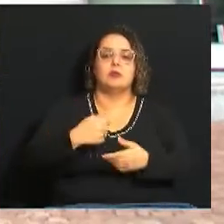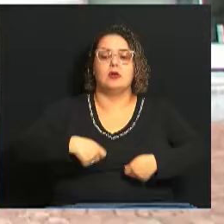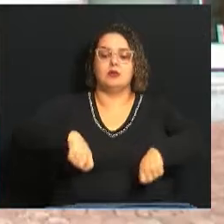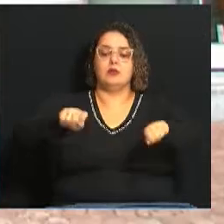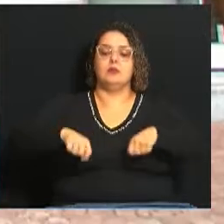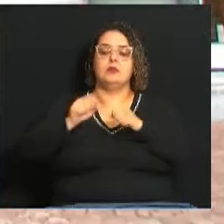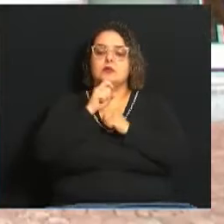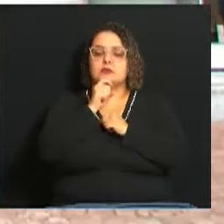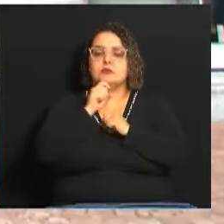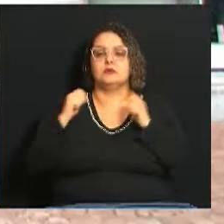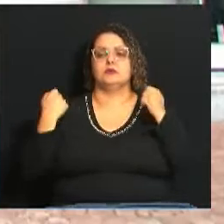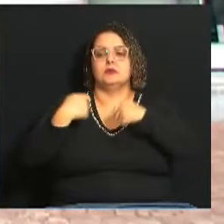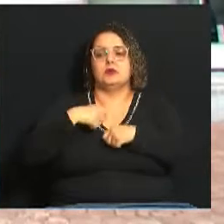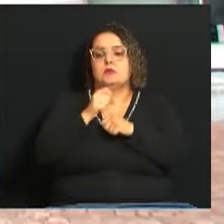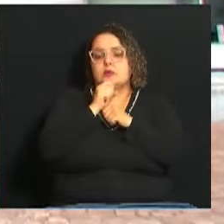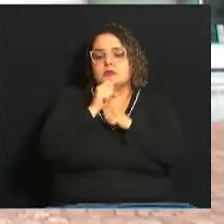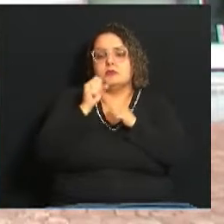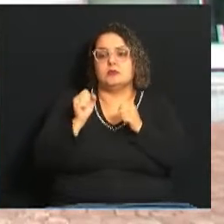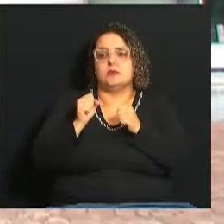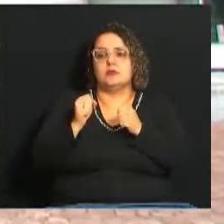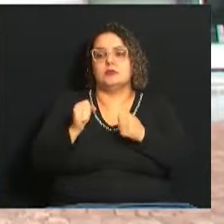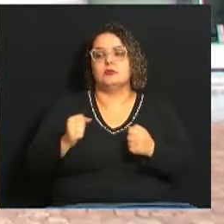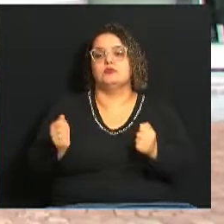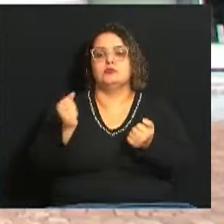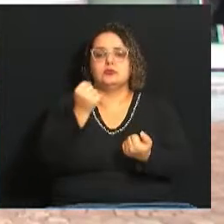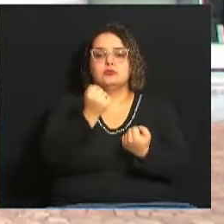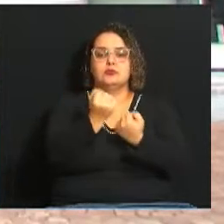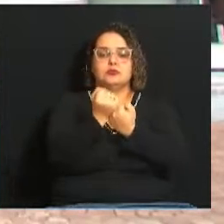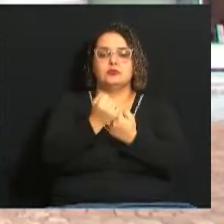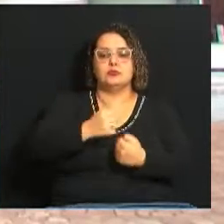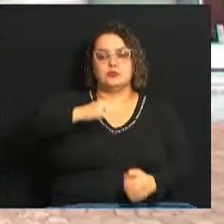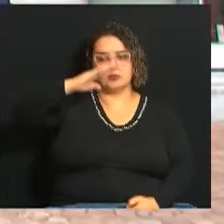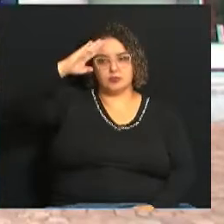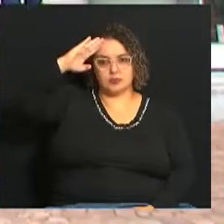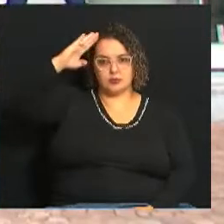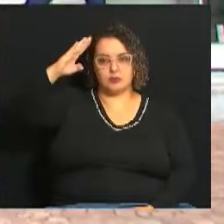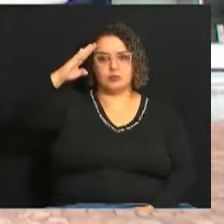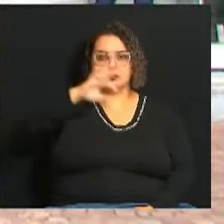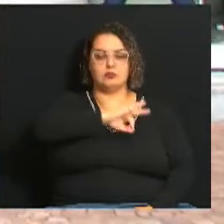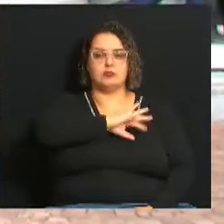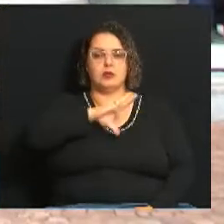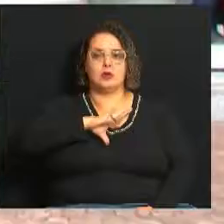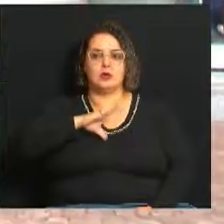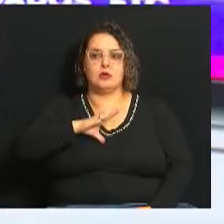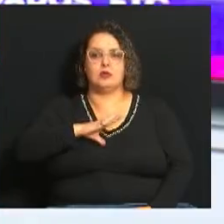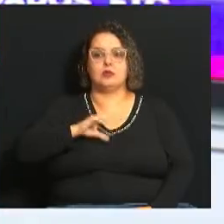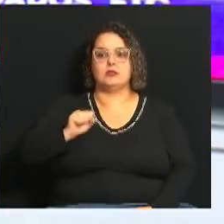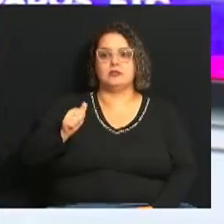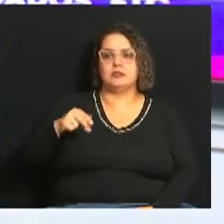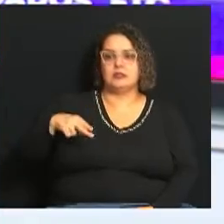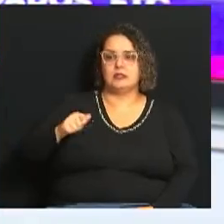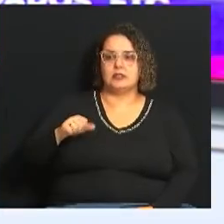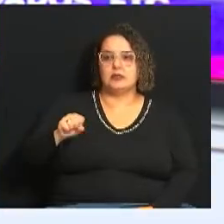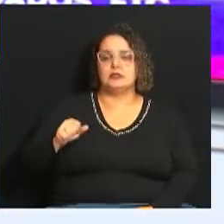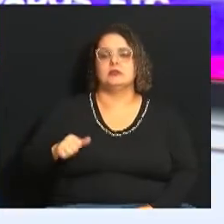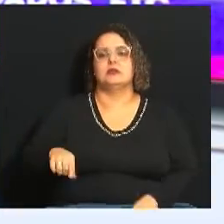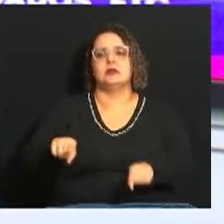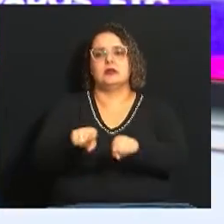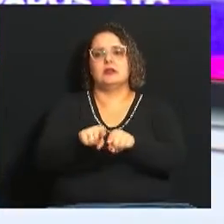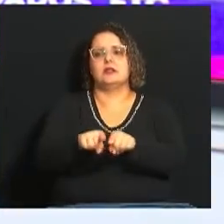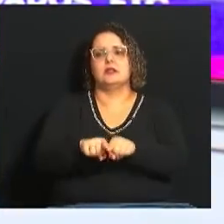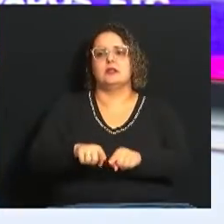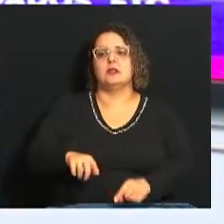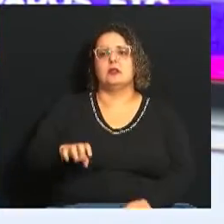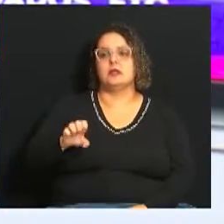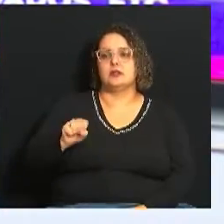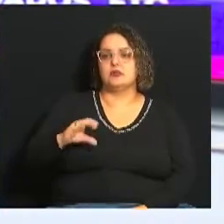agasalhos, com o suporte do Exército, Sanasa, Guarda Municipal e Grupo Escoteiro CRAOS. Durante a solenidade, foi